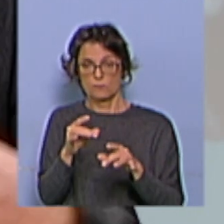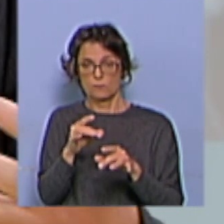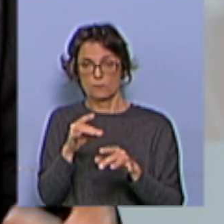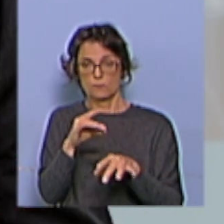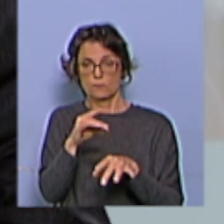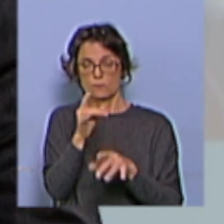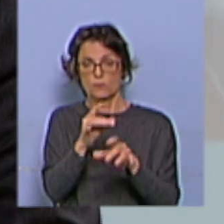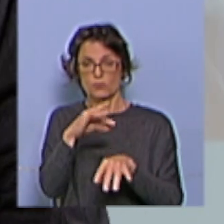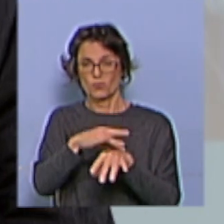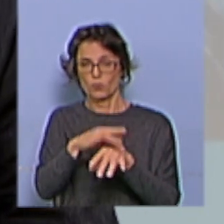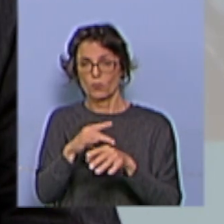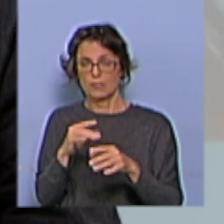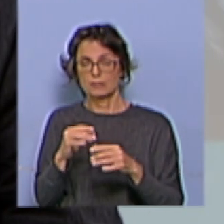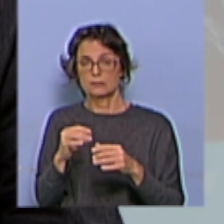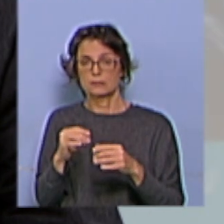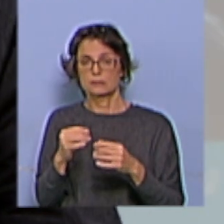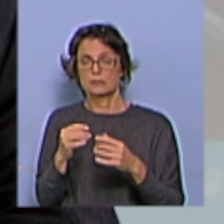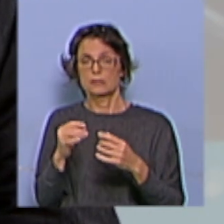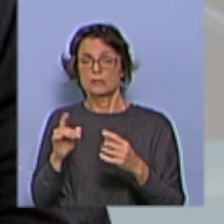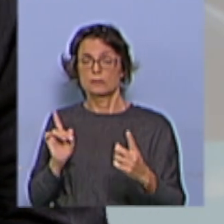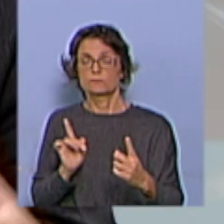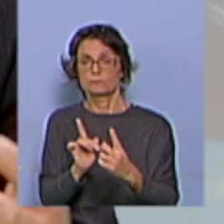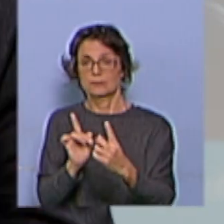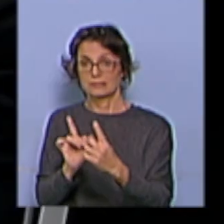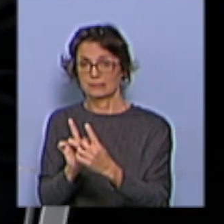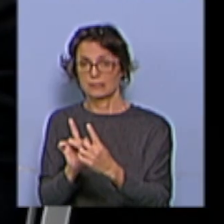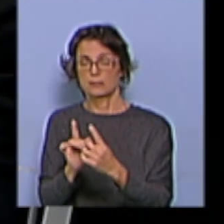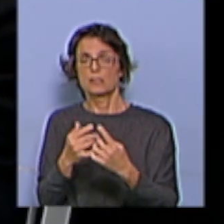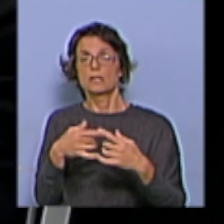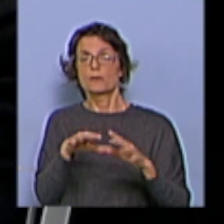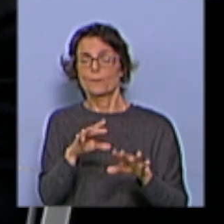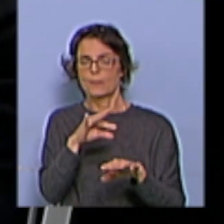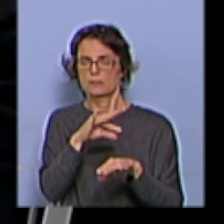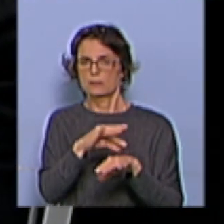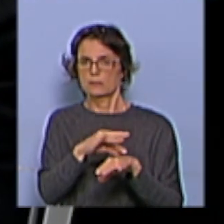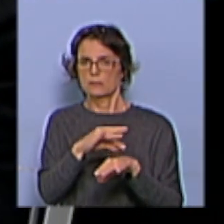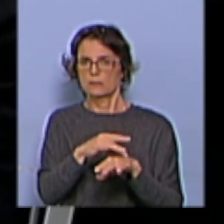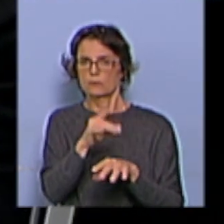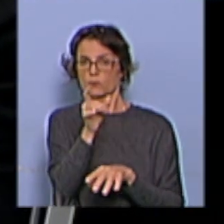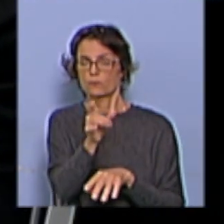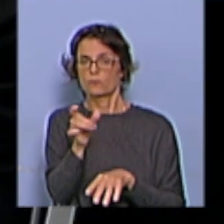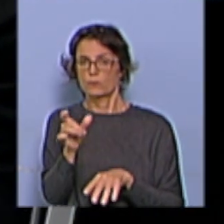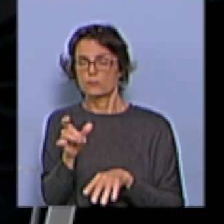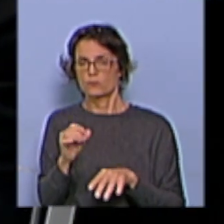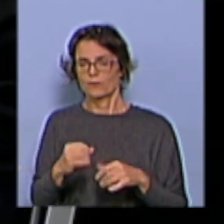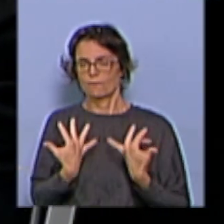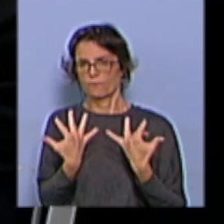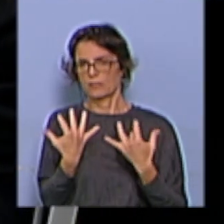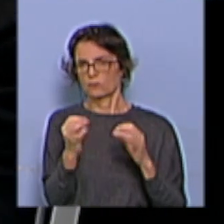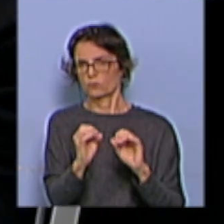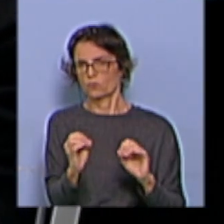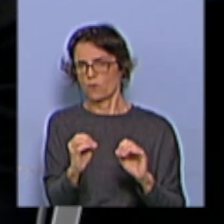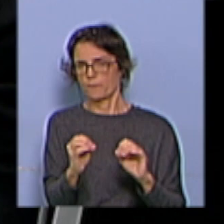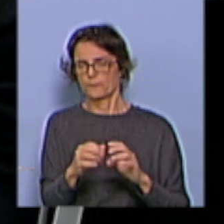nos hospitais permaneceram também doentes, embora muitos fossem embora, mas permaneceram doentes sem infecção.